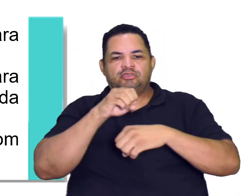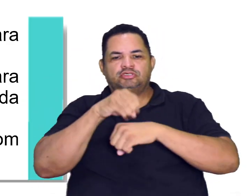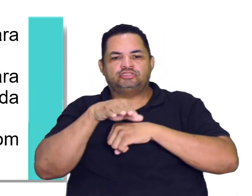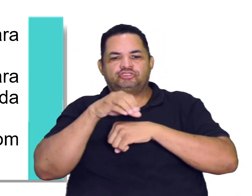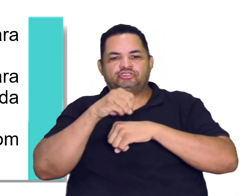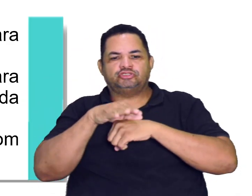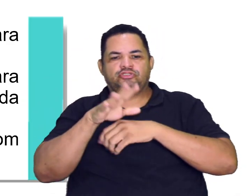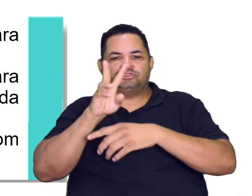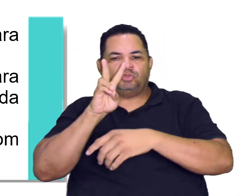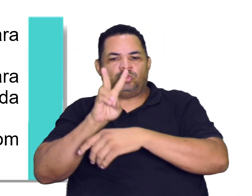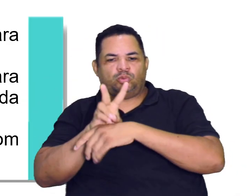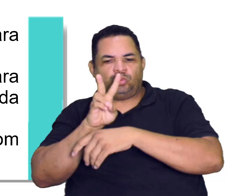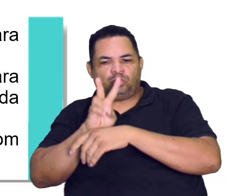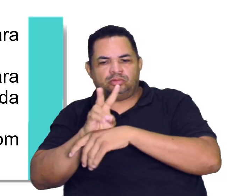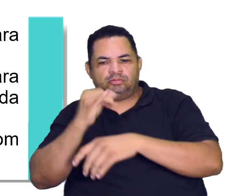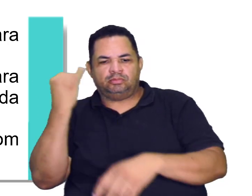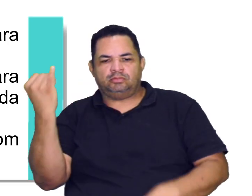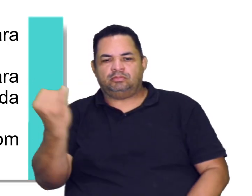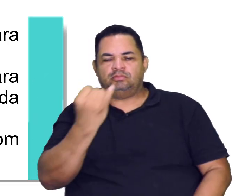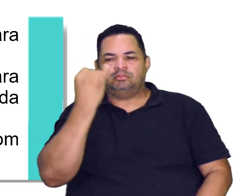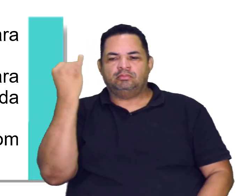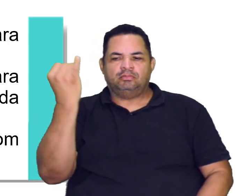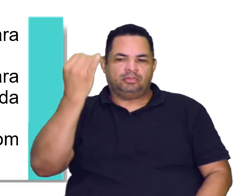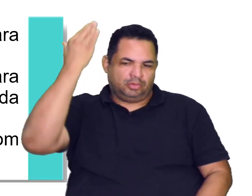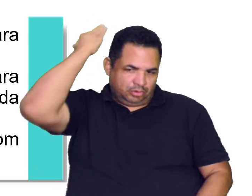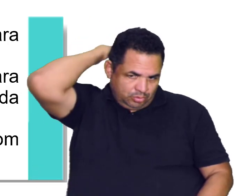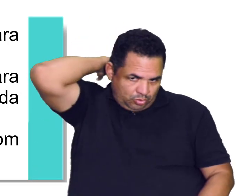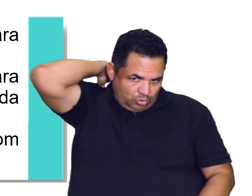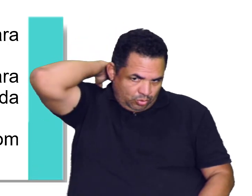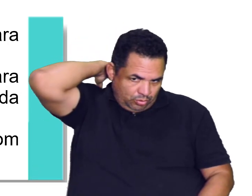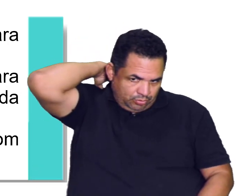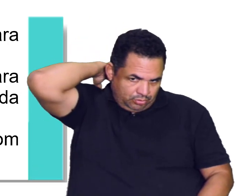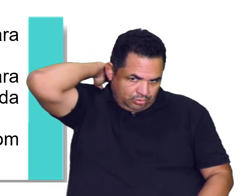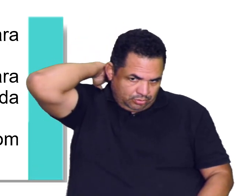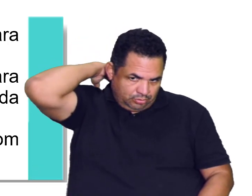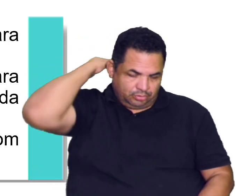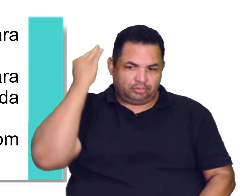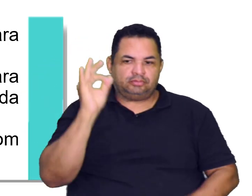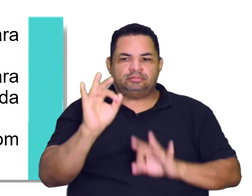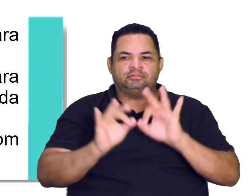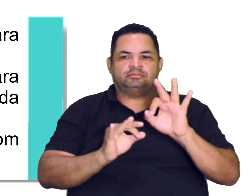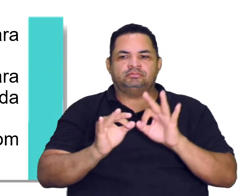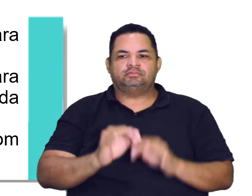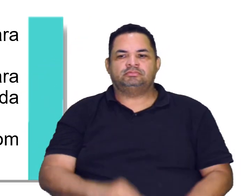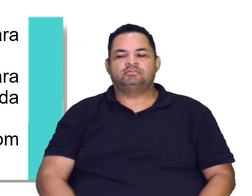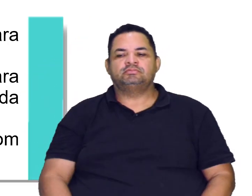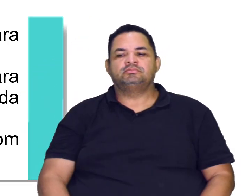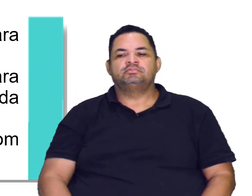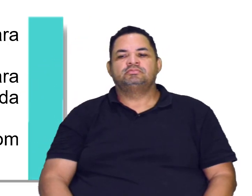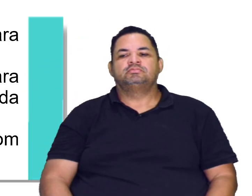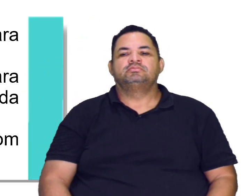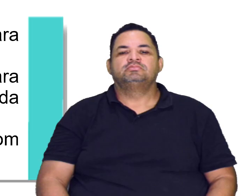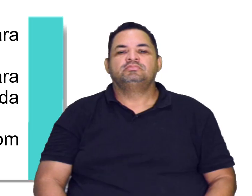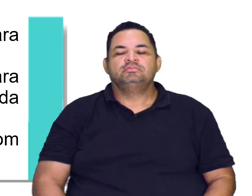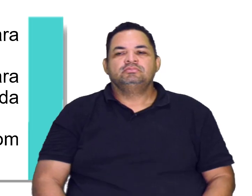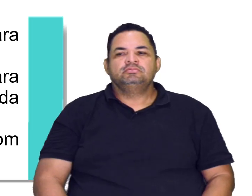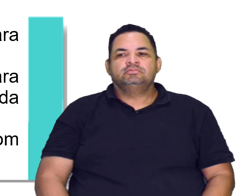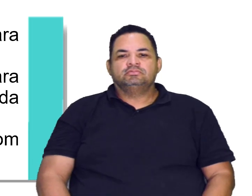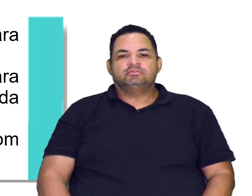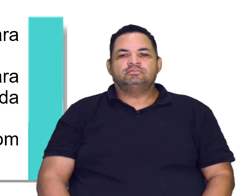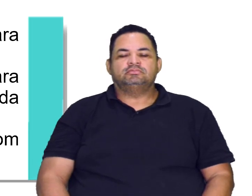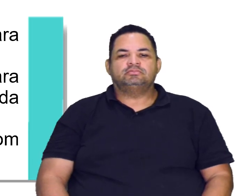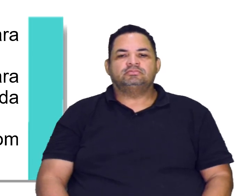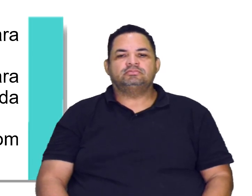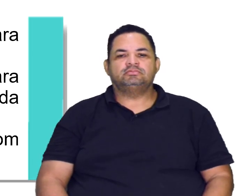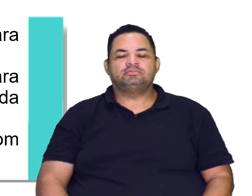algumas dicas. Dicas e cuidados importantes com a nossa coluna vertebral, caríssimo estudante. Beleza,